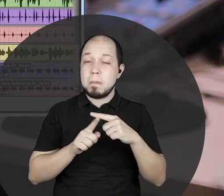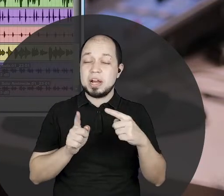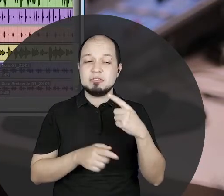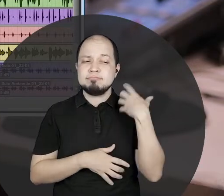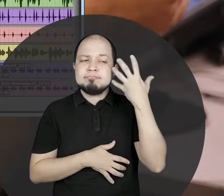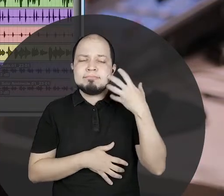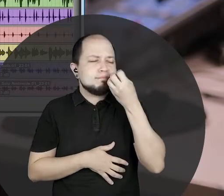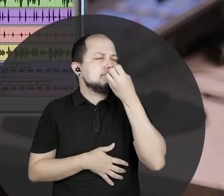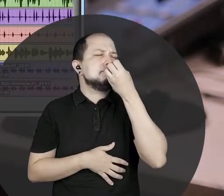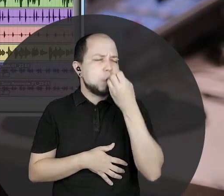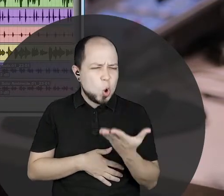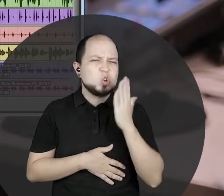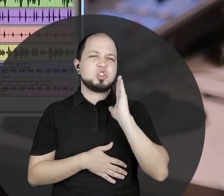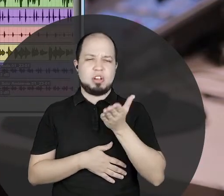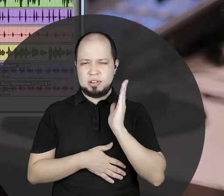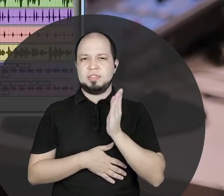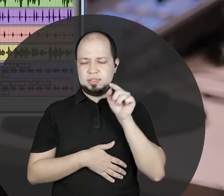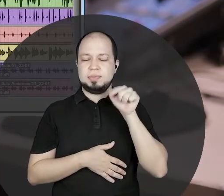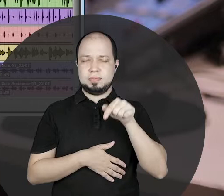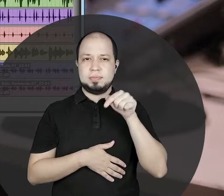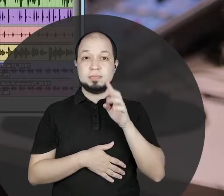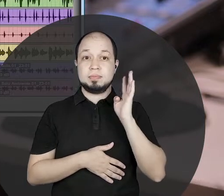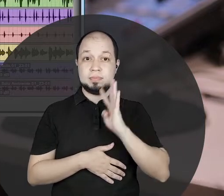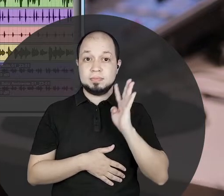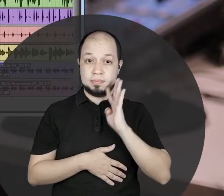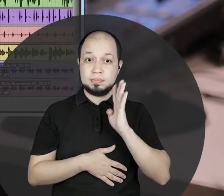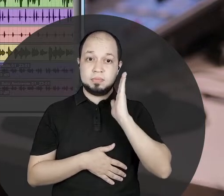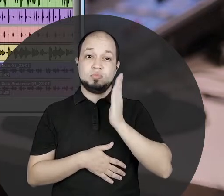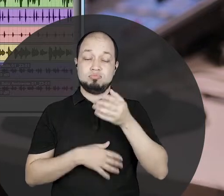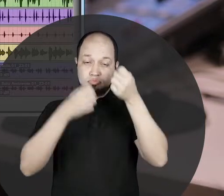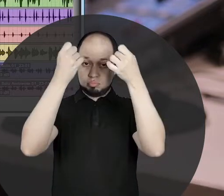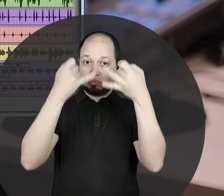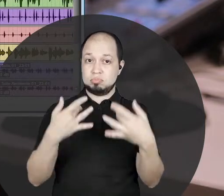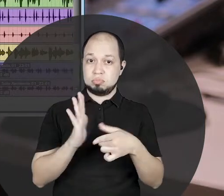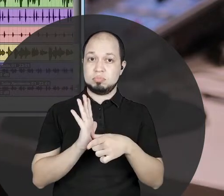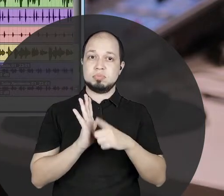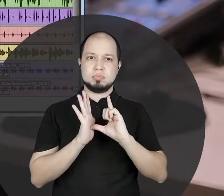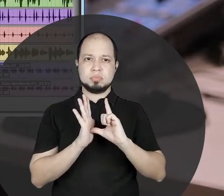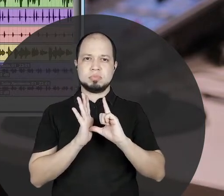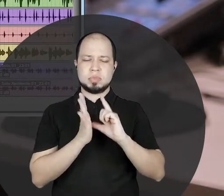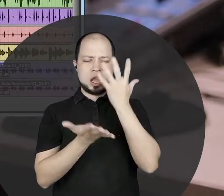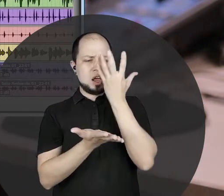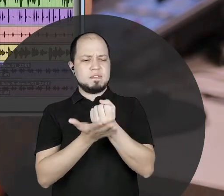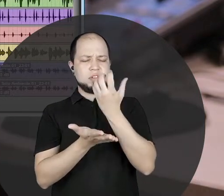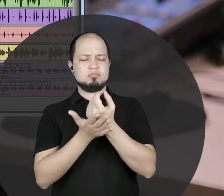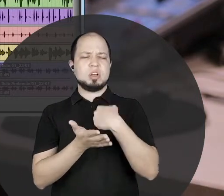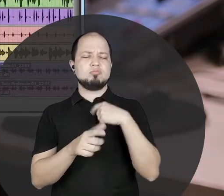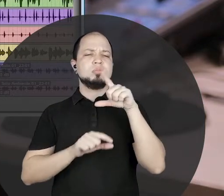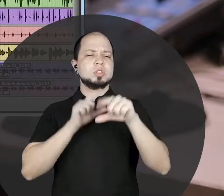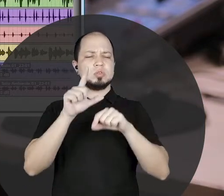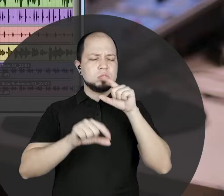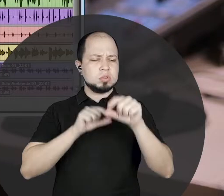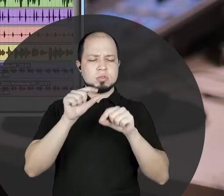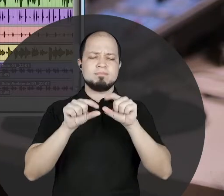acho que ele já está bem para frente, já está bem legal. Como eu falei anteriormente, na gravação já escolhi fazer uma gravação de uma